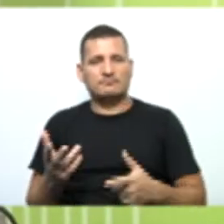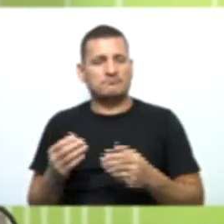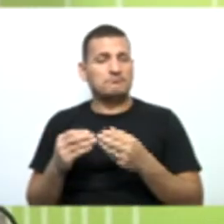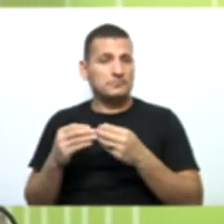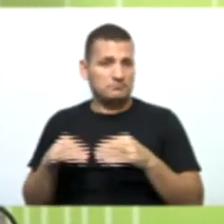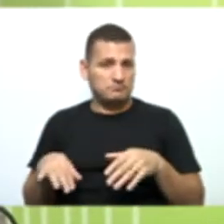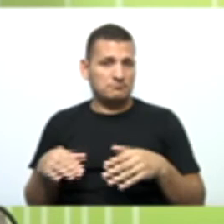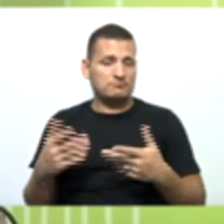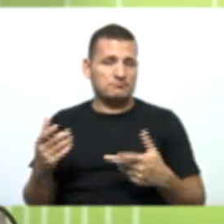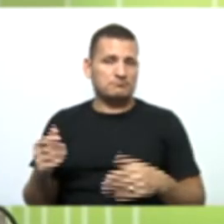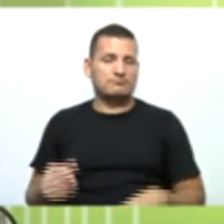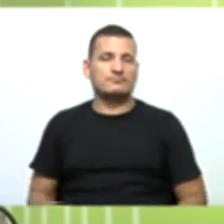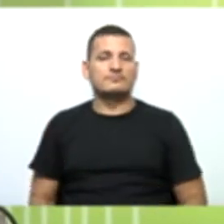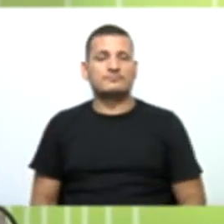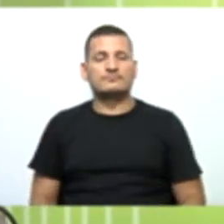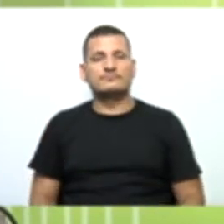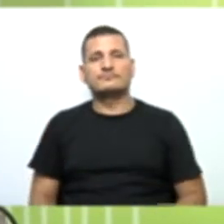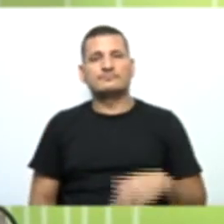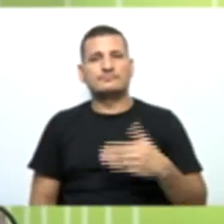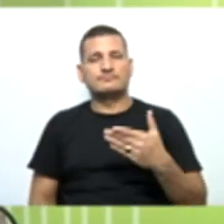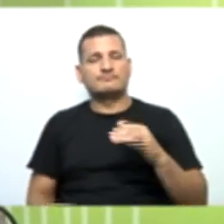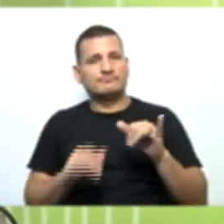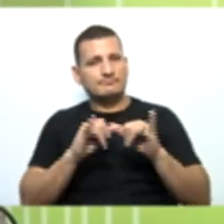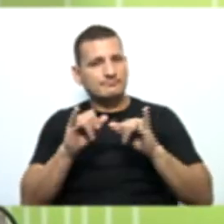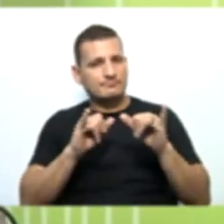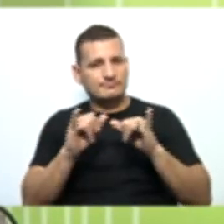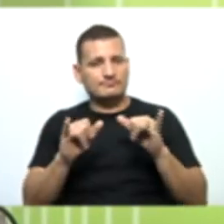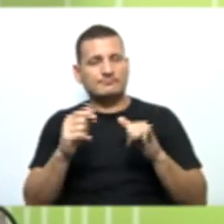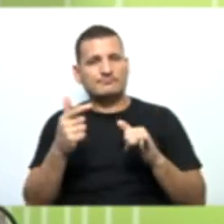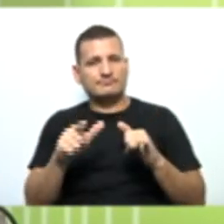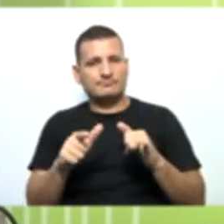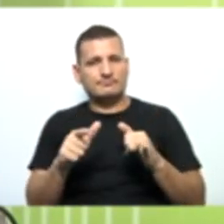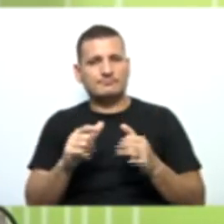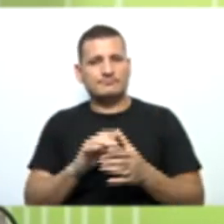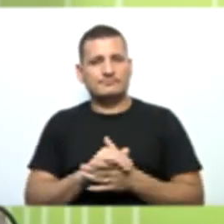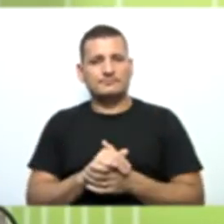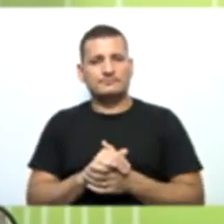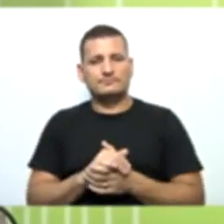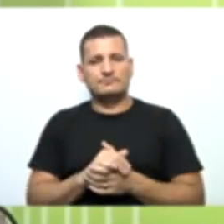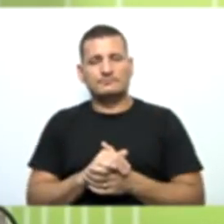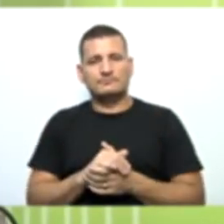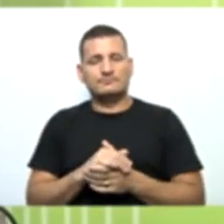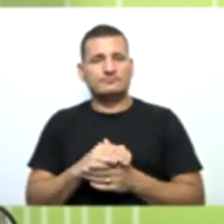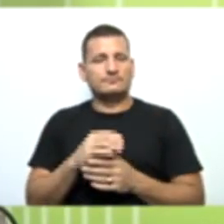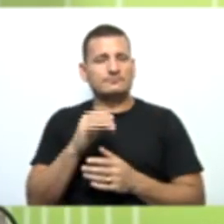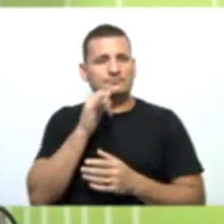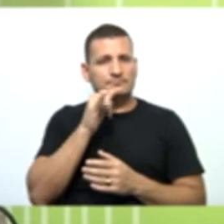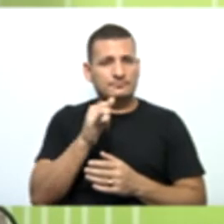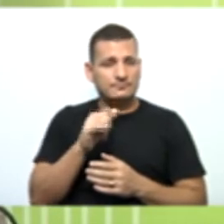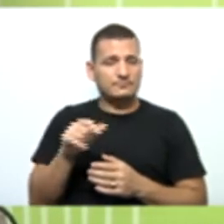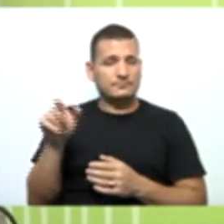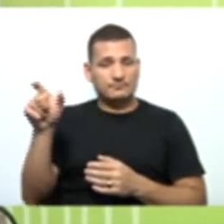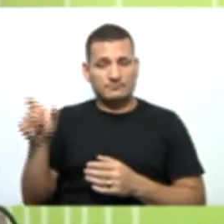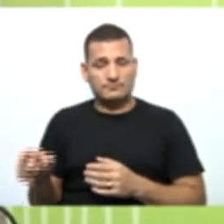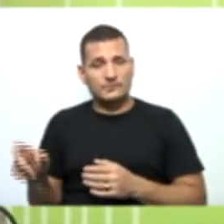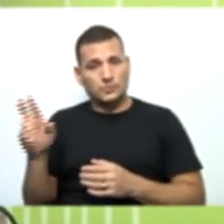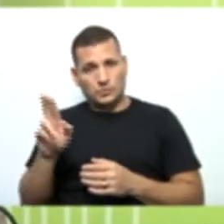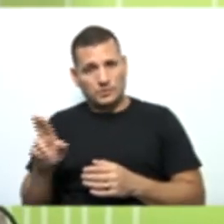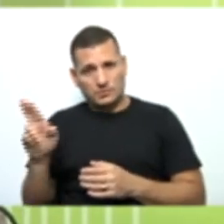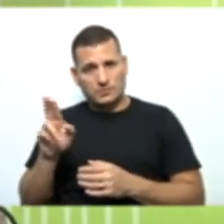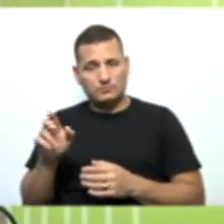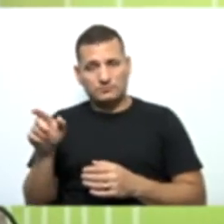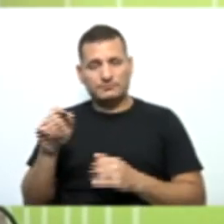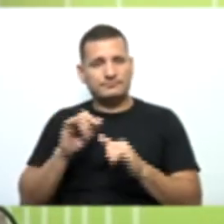gente volta a falar da informação. Então, assim, quando gera uma informação para o usuário e essa informação é